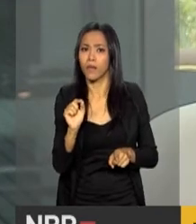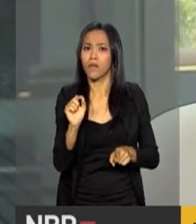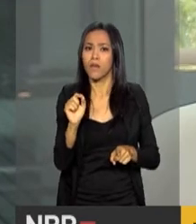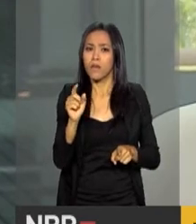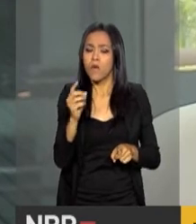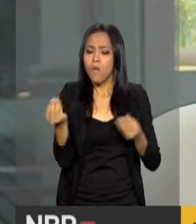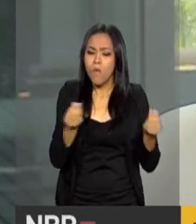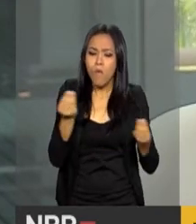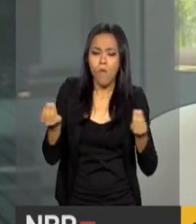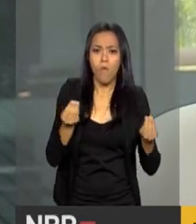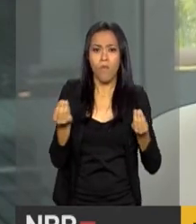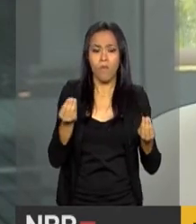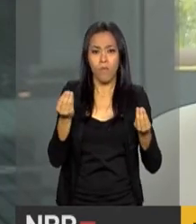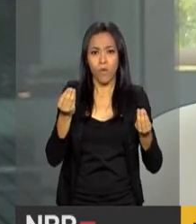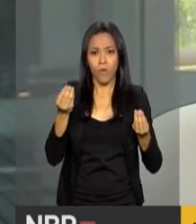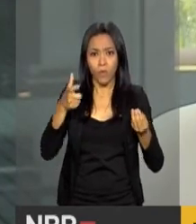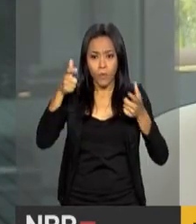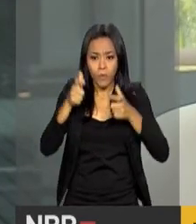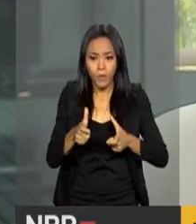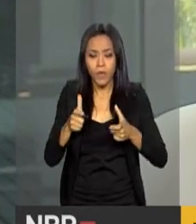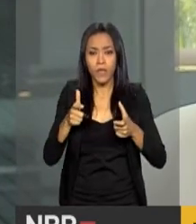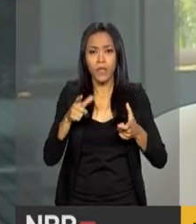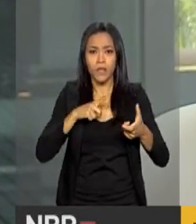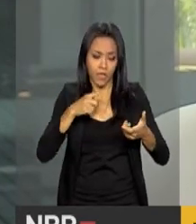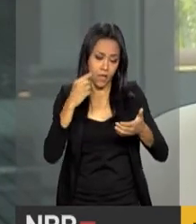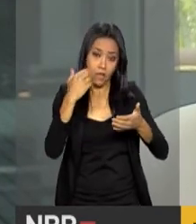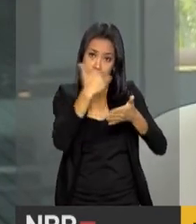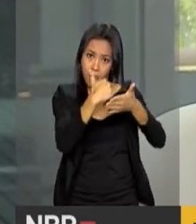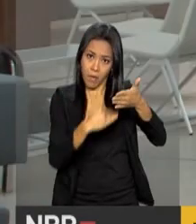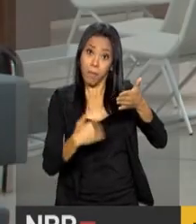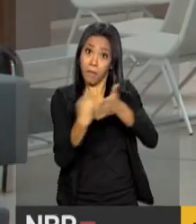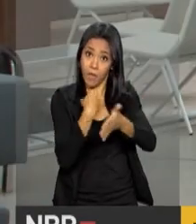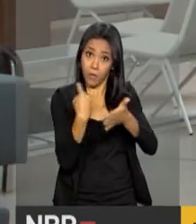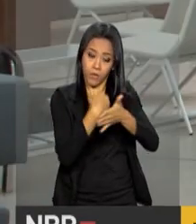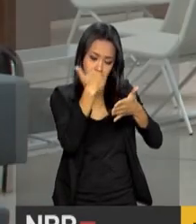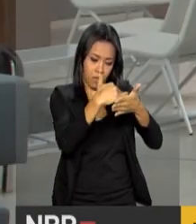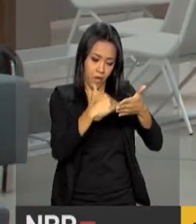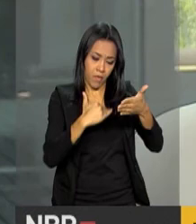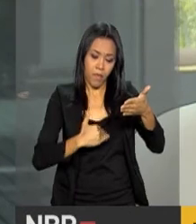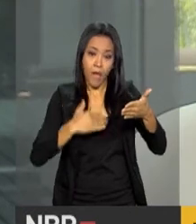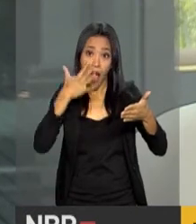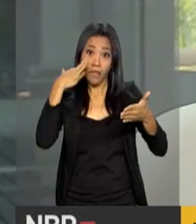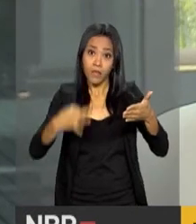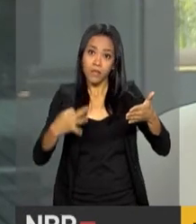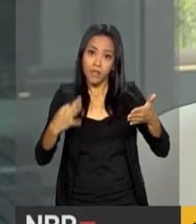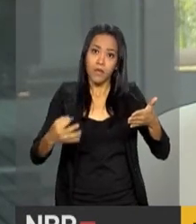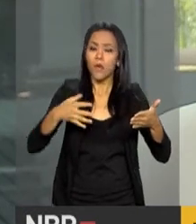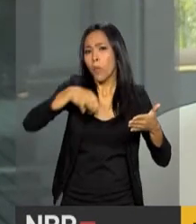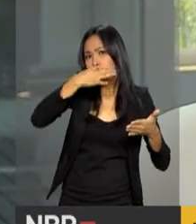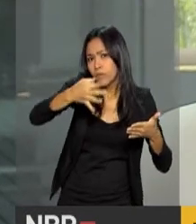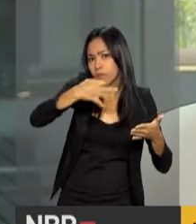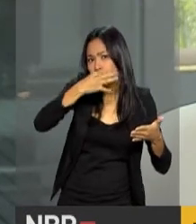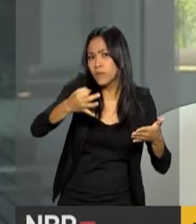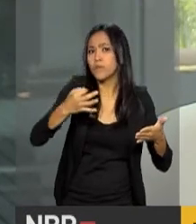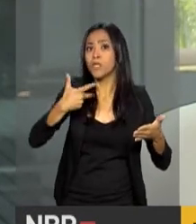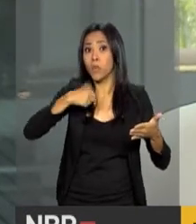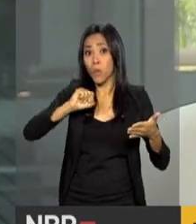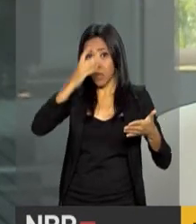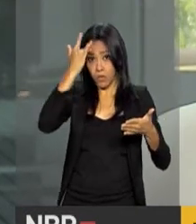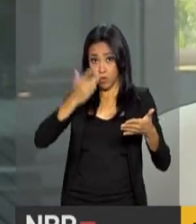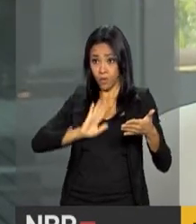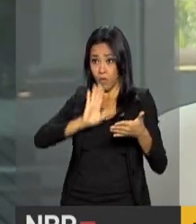percurso terá essa oportunidade ou trará mecanismos de alerta e de crítica para que o quando o recenseador